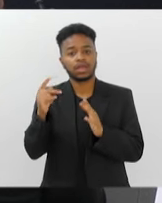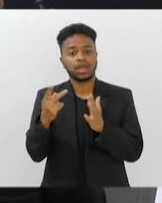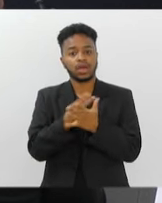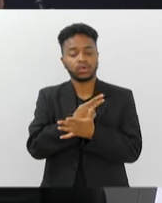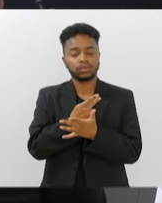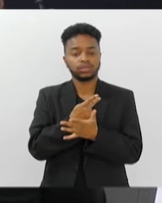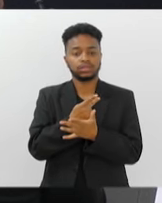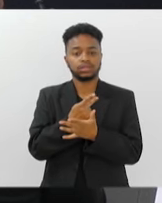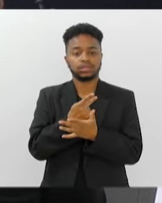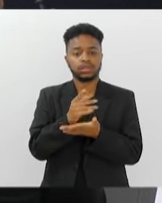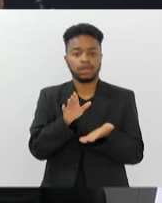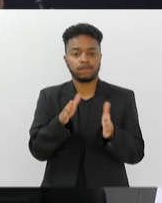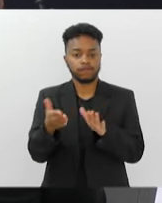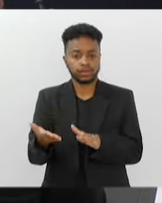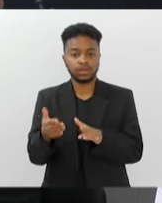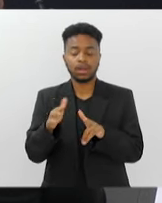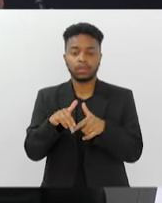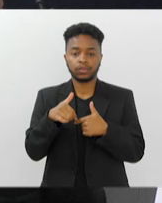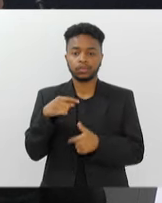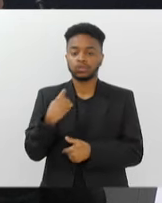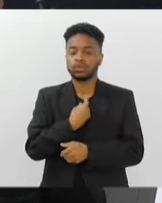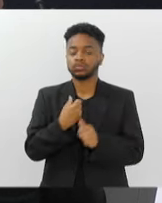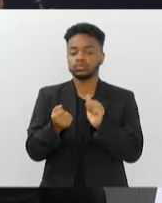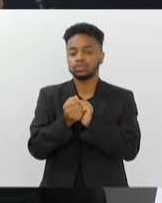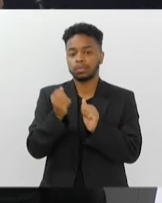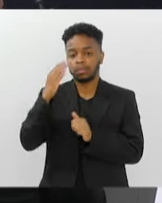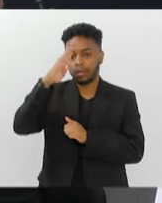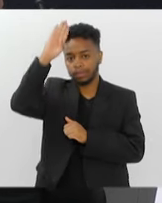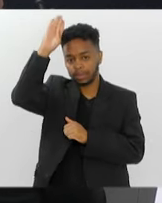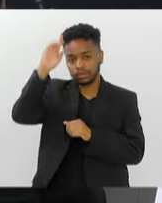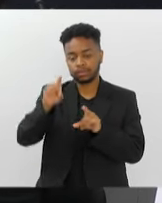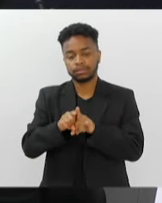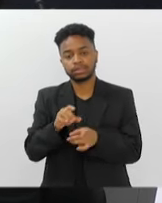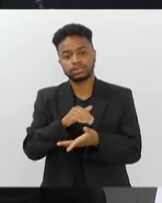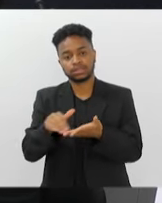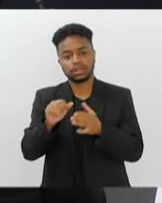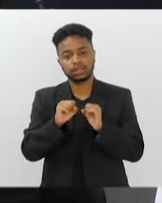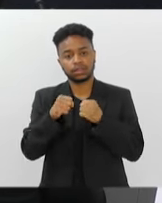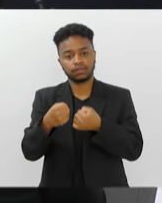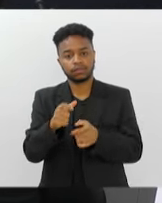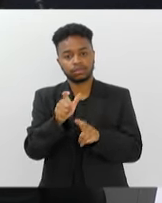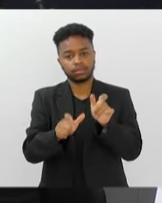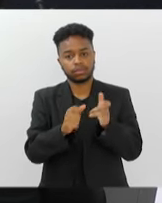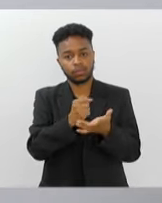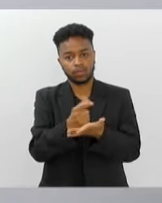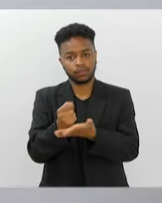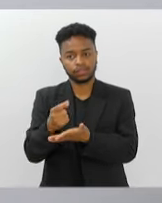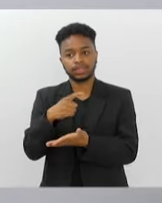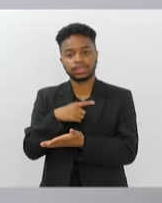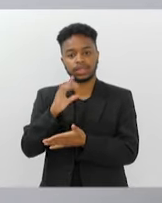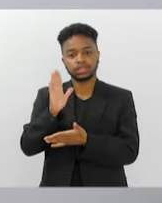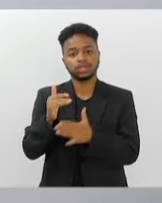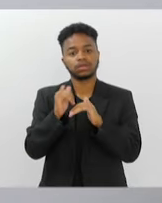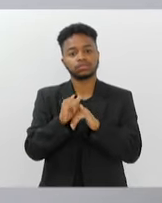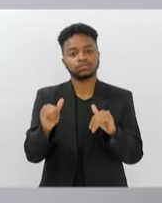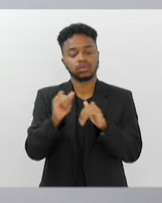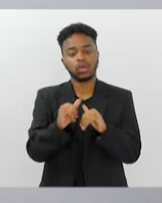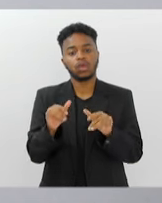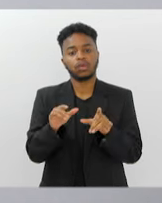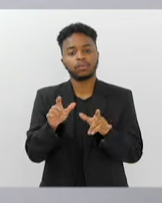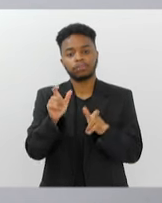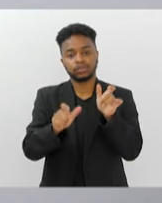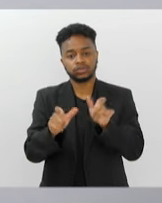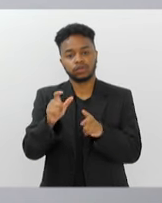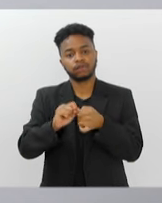com bombeiro com a secretaria de Defesa do Consumidor né já tem relatos e inclusive Ontem nós começamos a lentar de golpistas aplicando